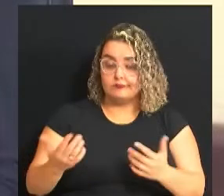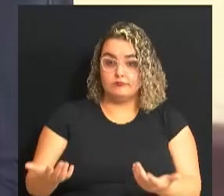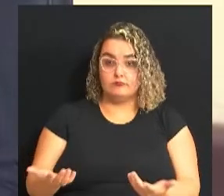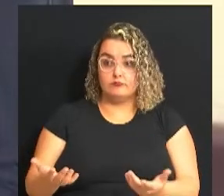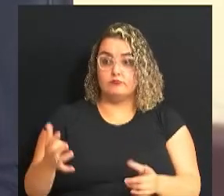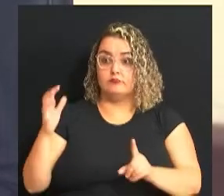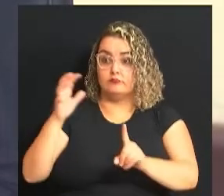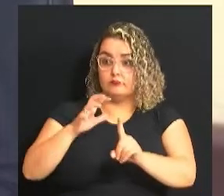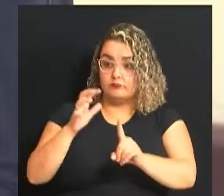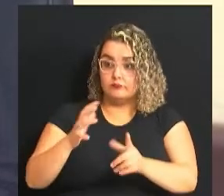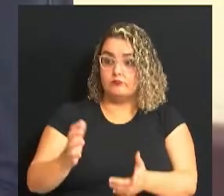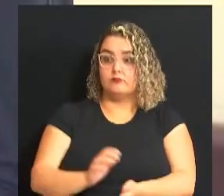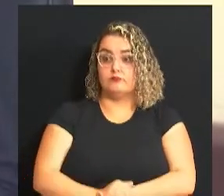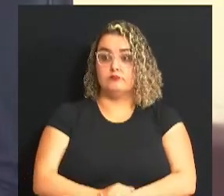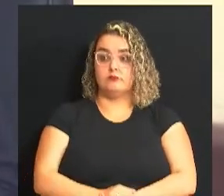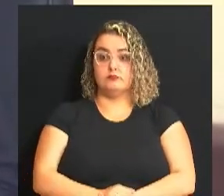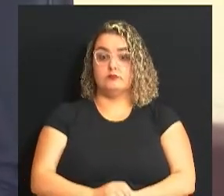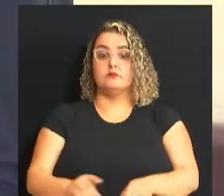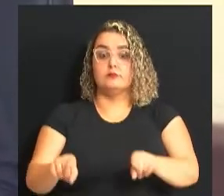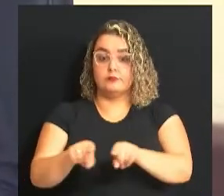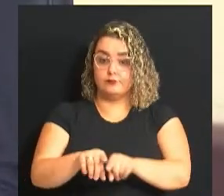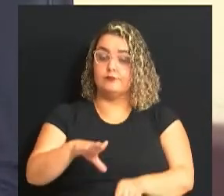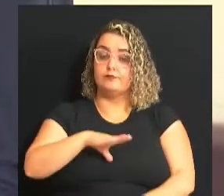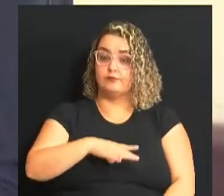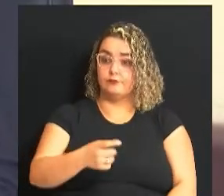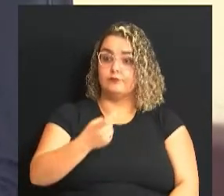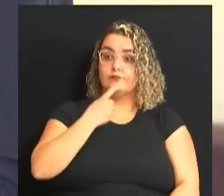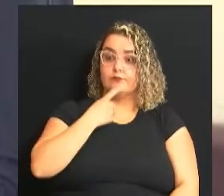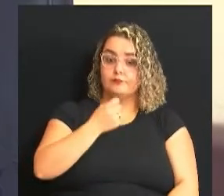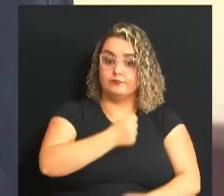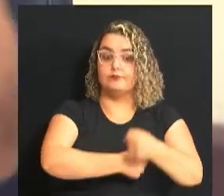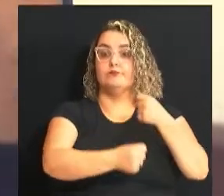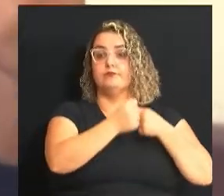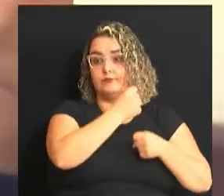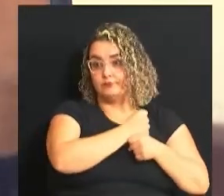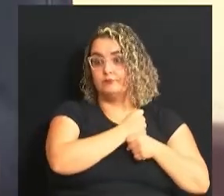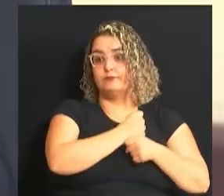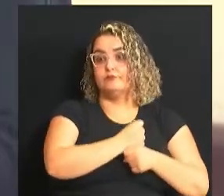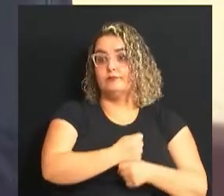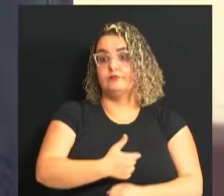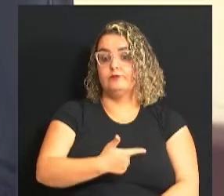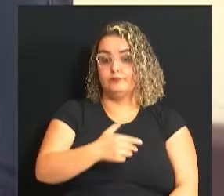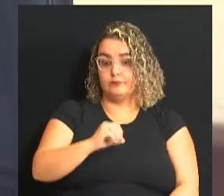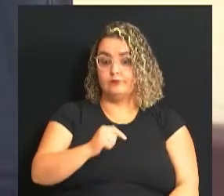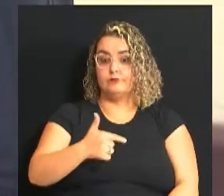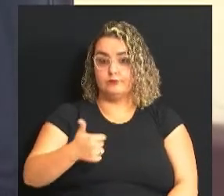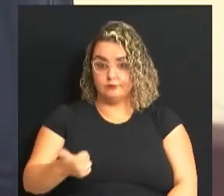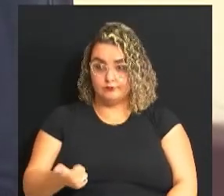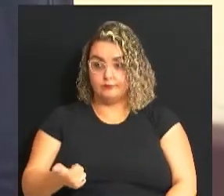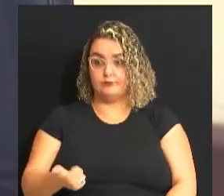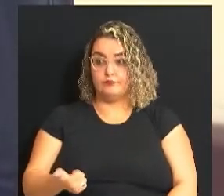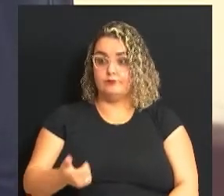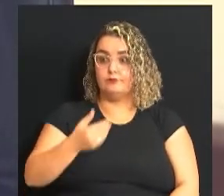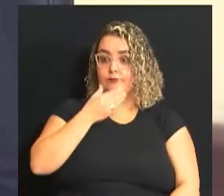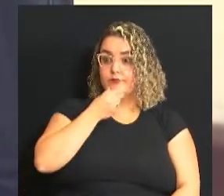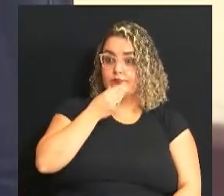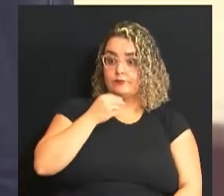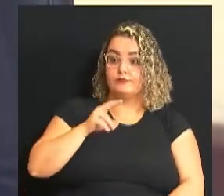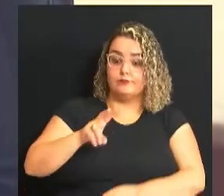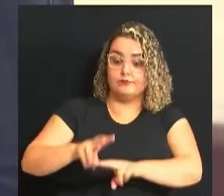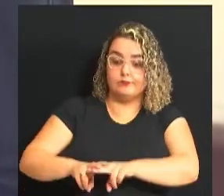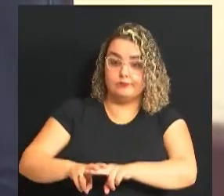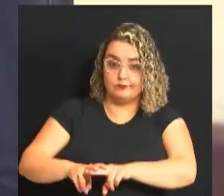impactam, inclusive, a cidade, como foi o ano passado, o ano de 2021, aquela história, né, do menino que era preso no